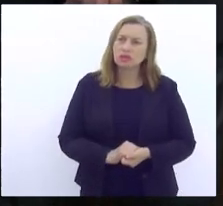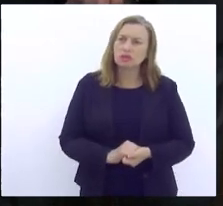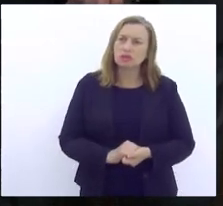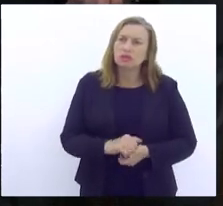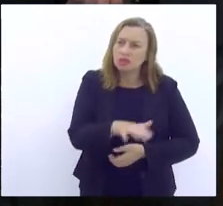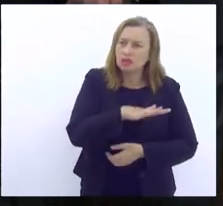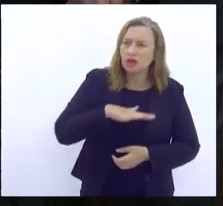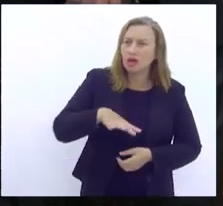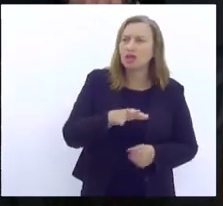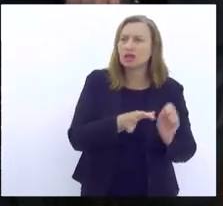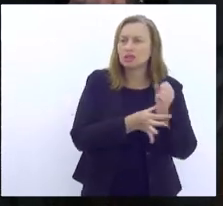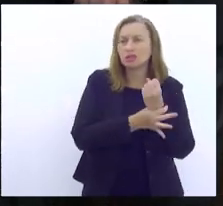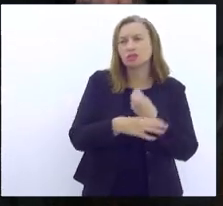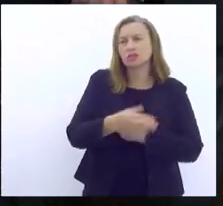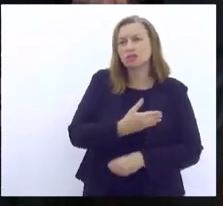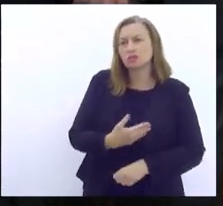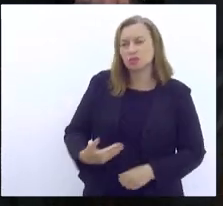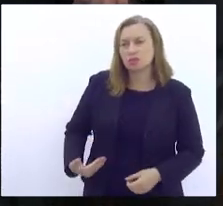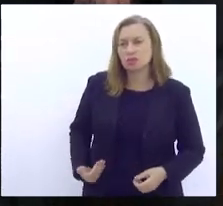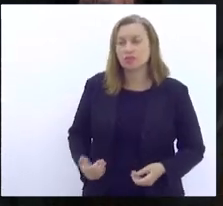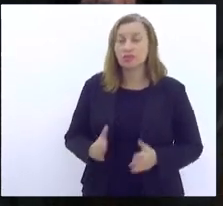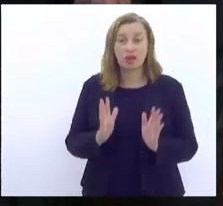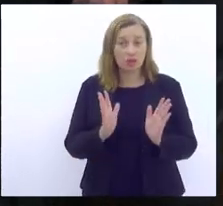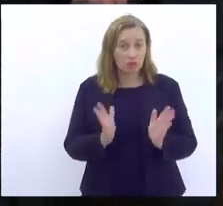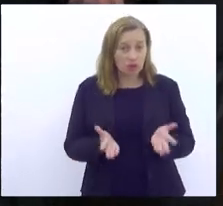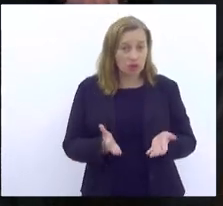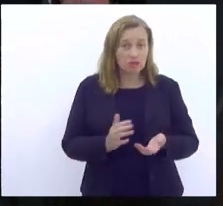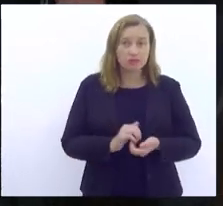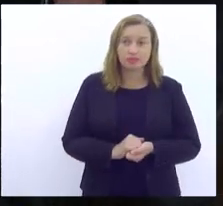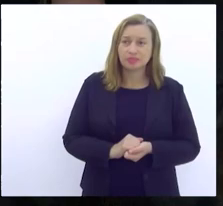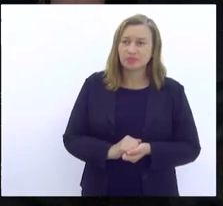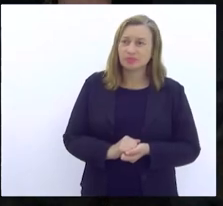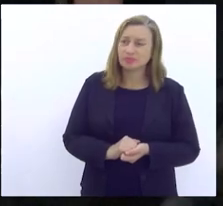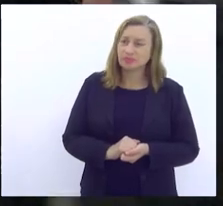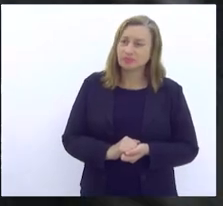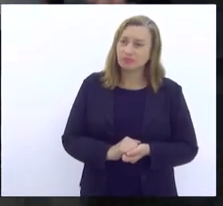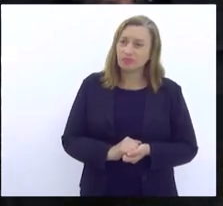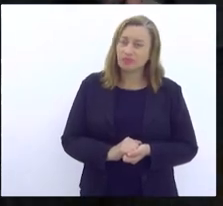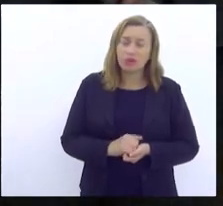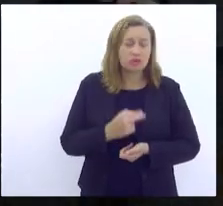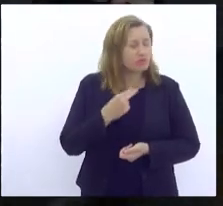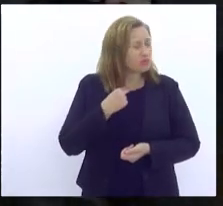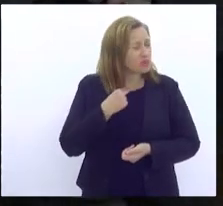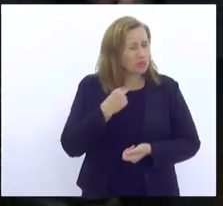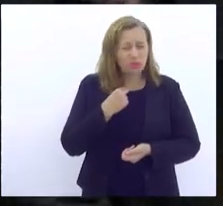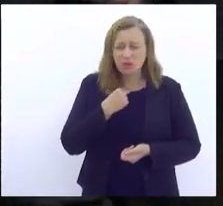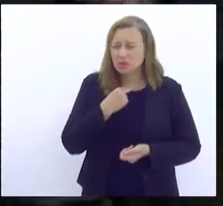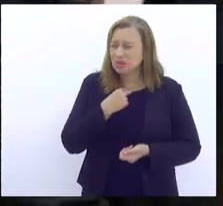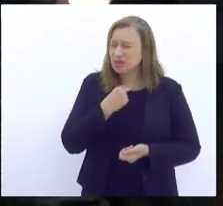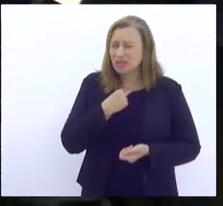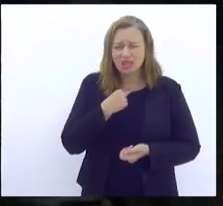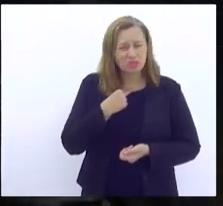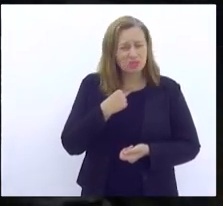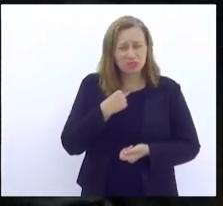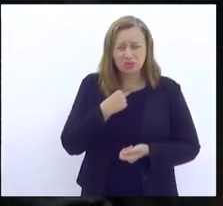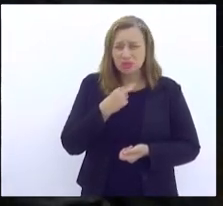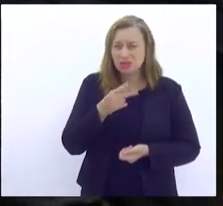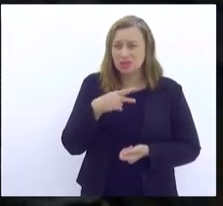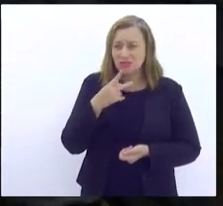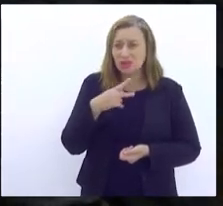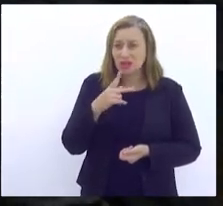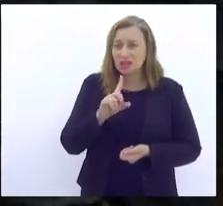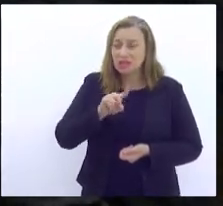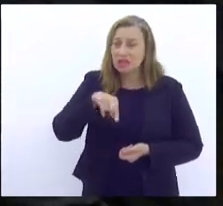de segurança pública. Agora, nós não podemos ser chamados somente depois que o